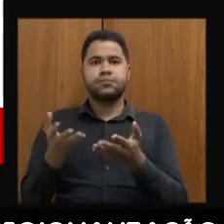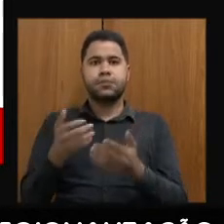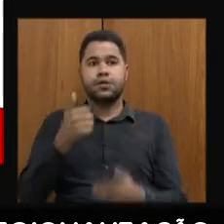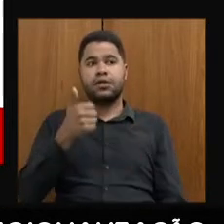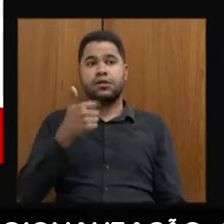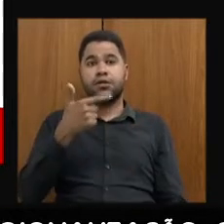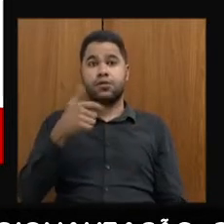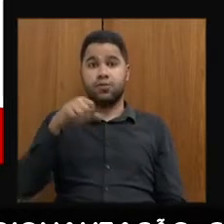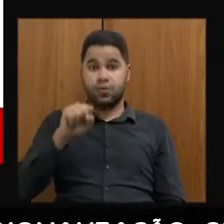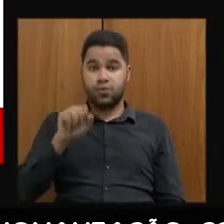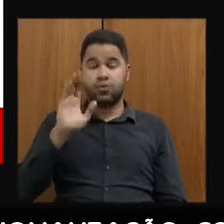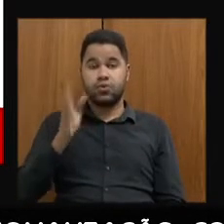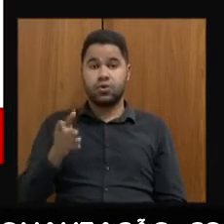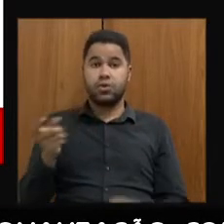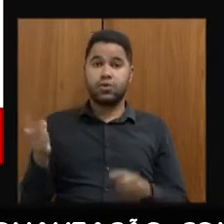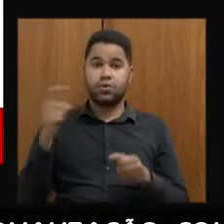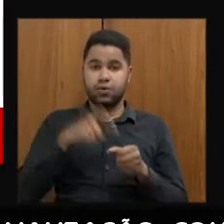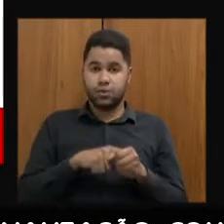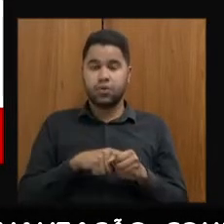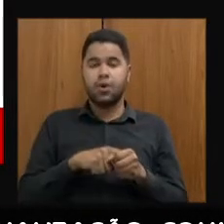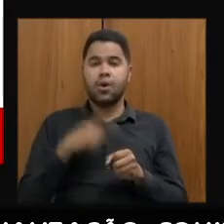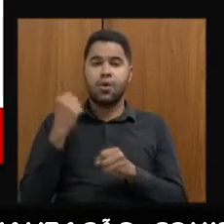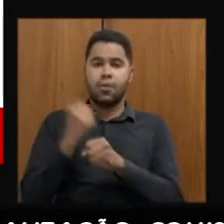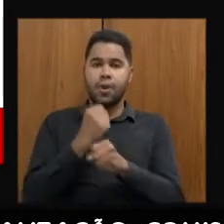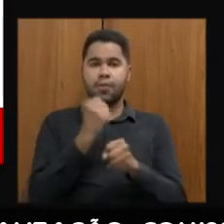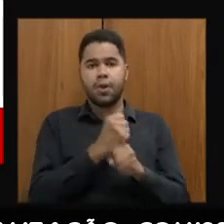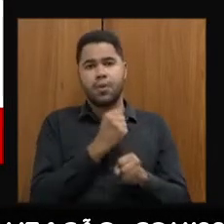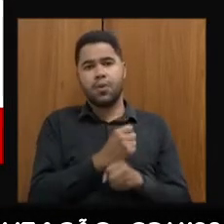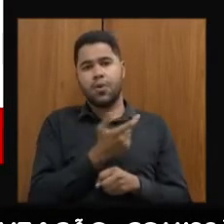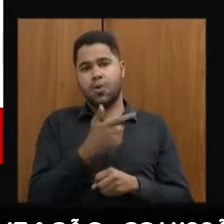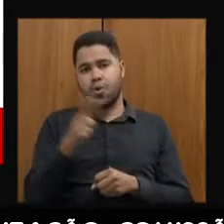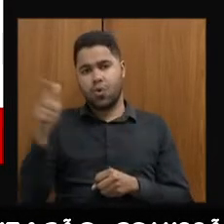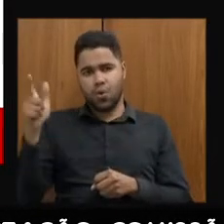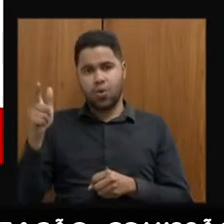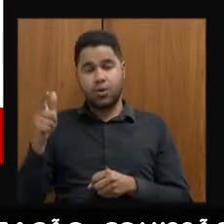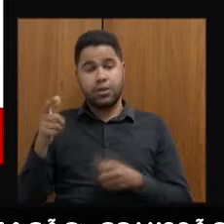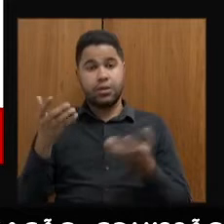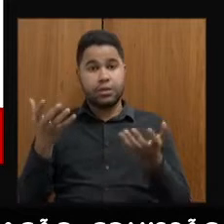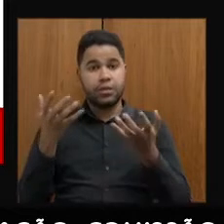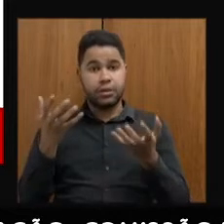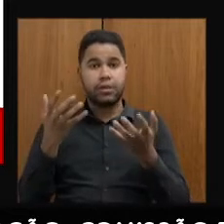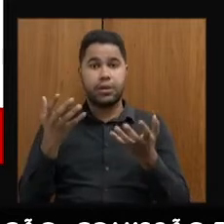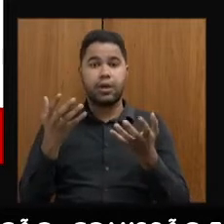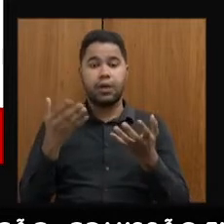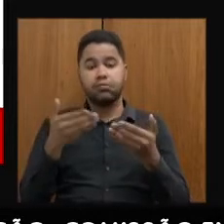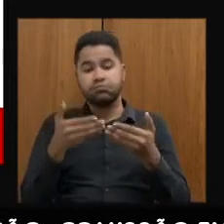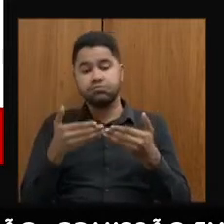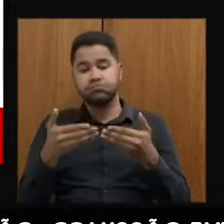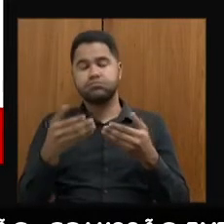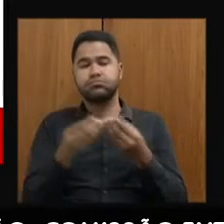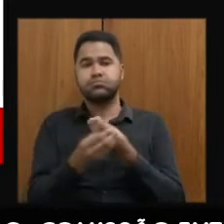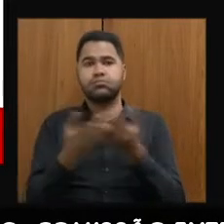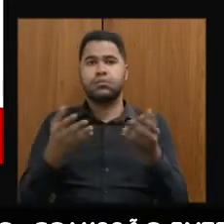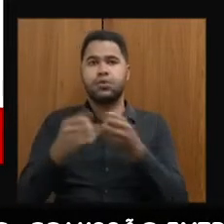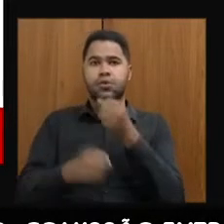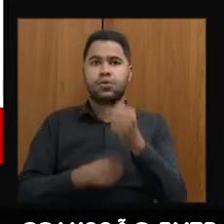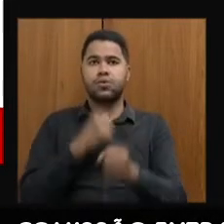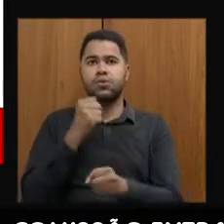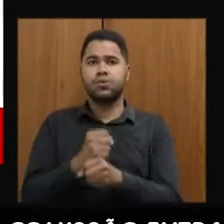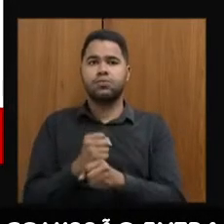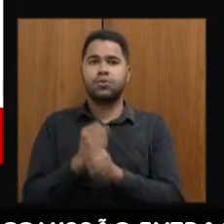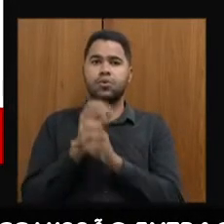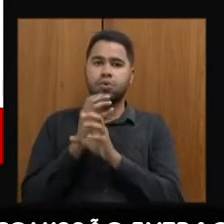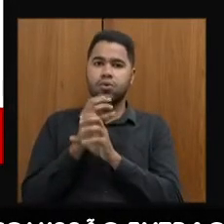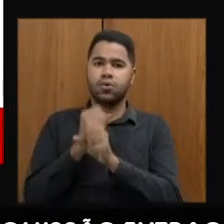128 e já retomamos a que são de outras que a gente pretende que sejam entregues já no ano que vem